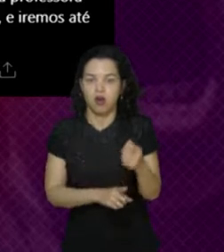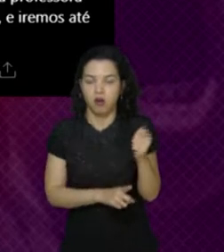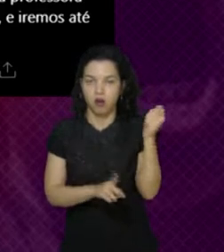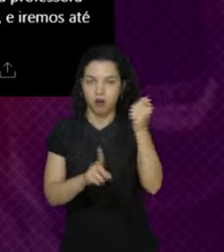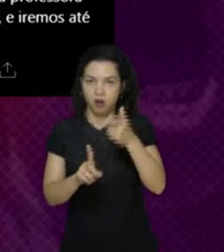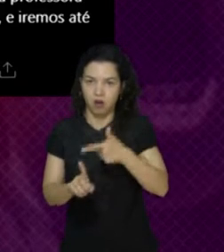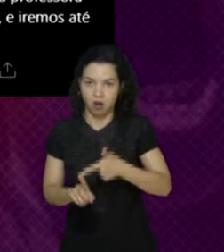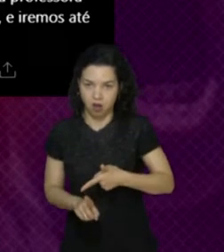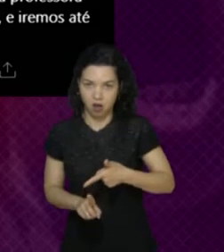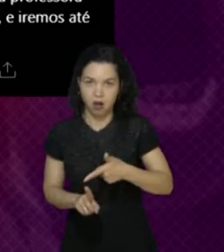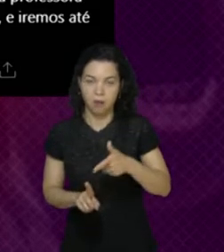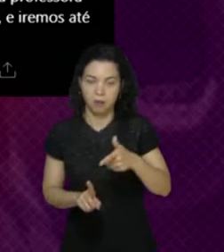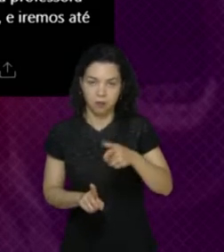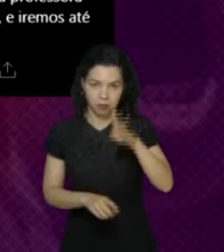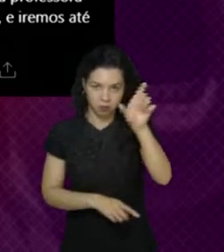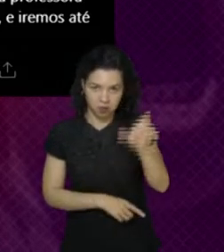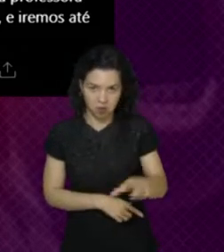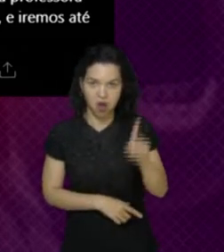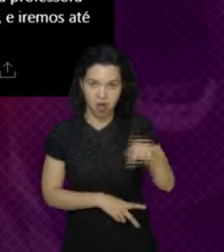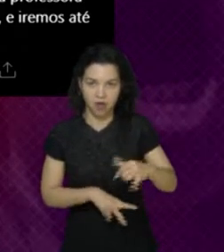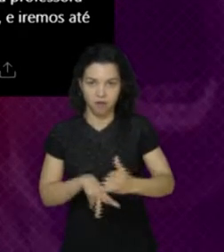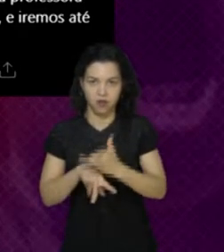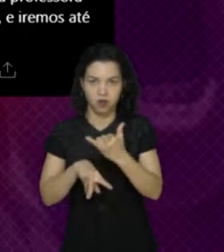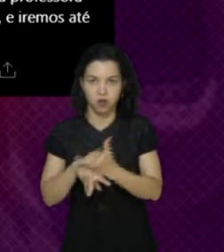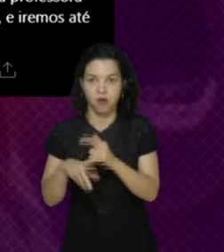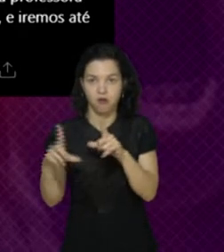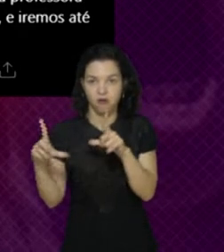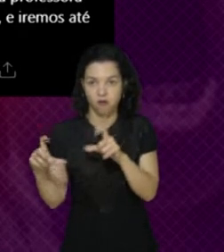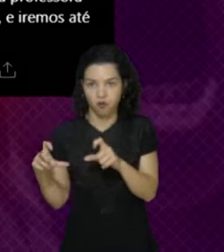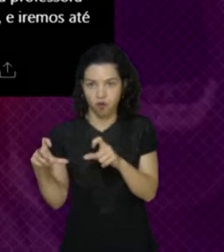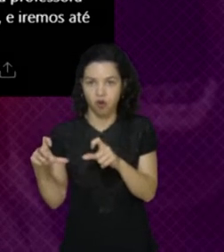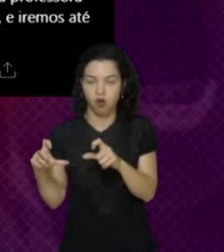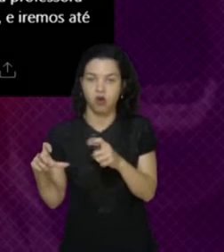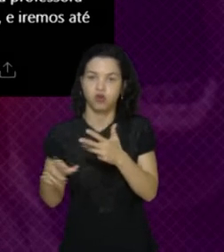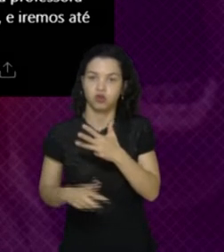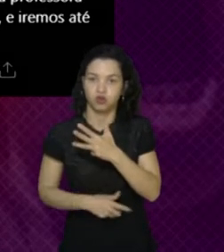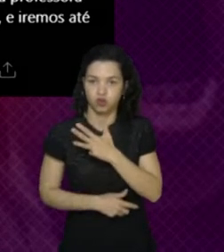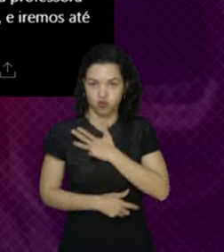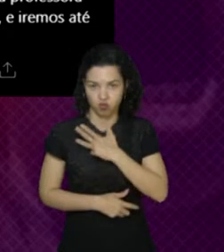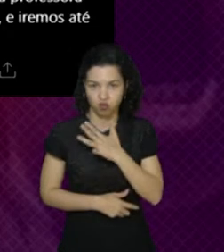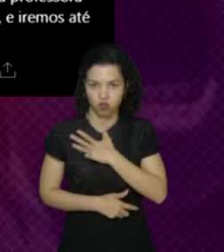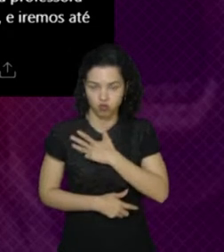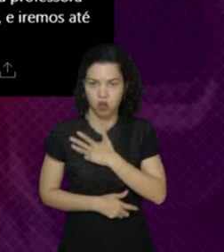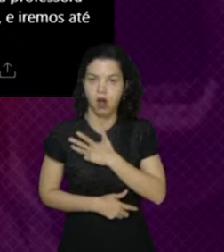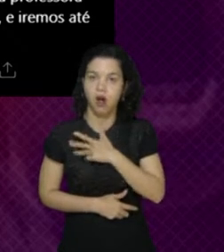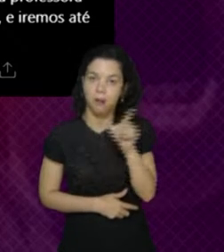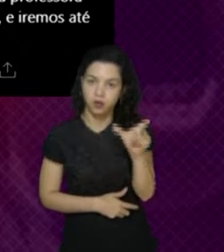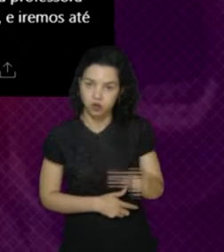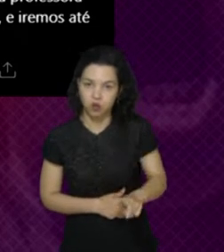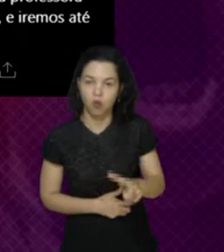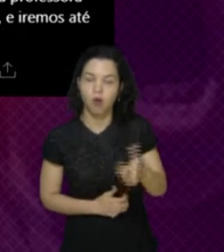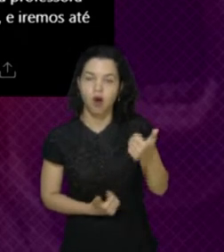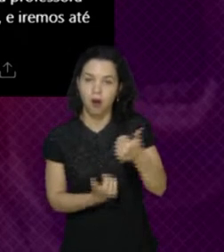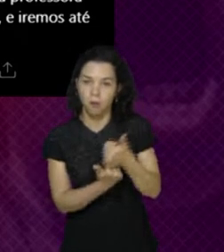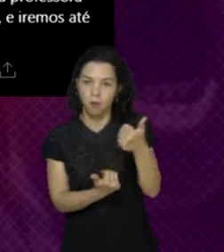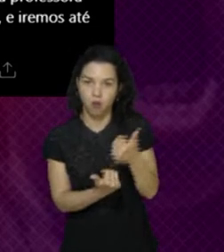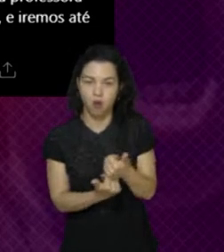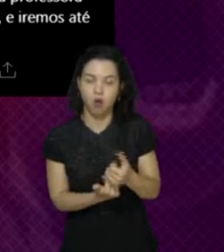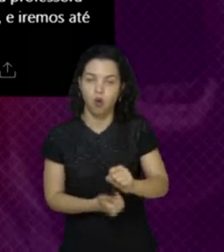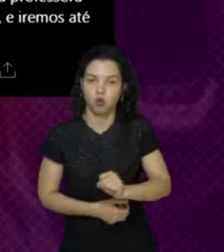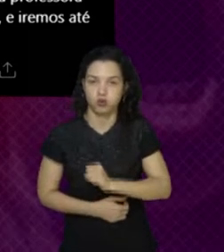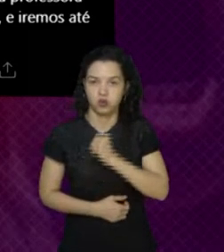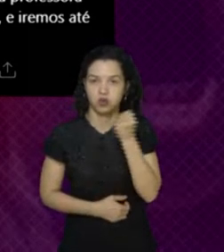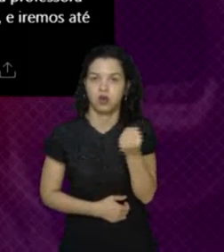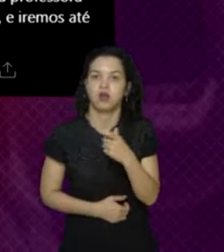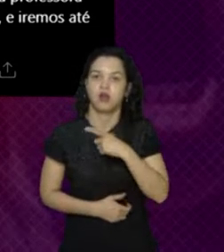vítima. E olha ali, foto do Lula. Só podia. A pessoa que está apoiando a antropóloga que odeia Joinville tem a